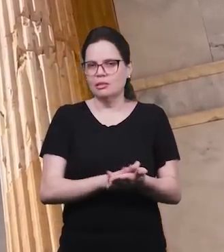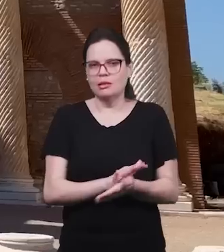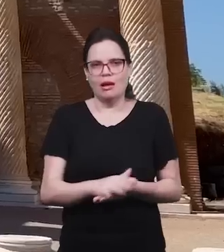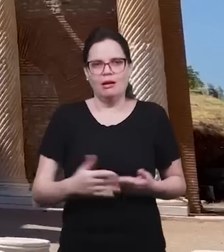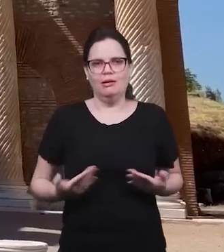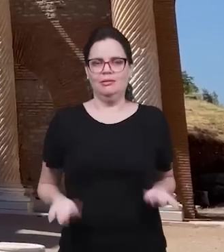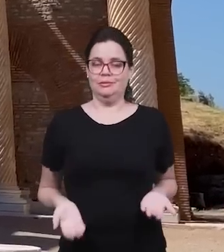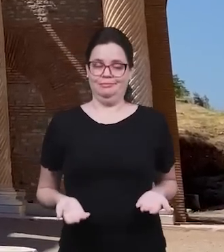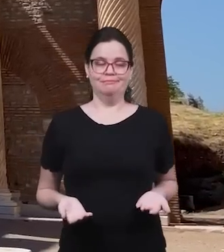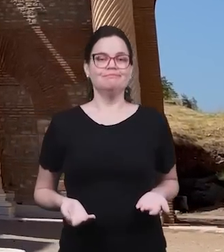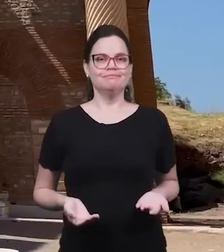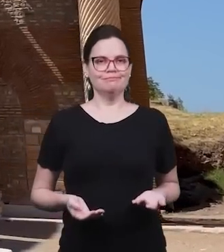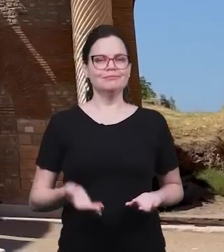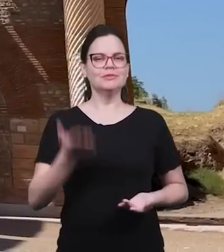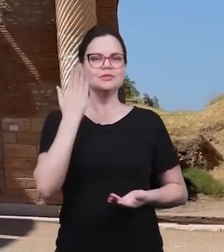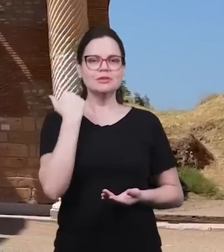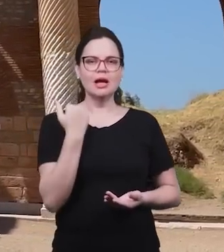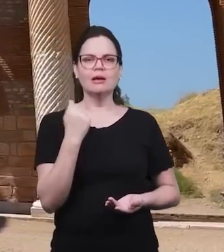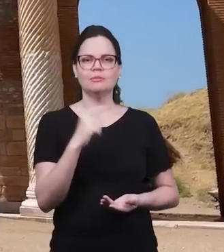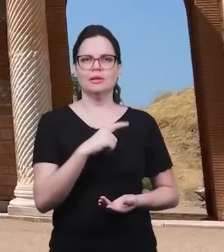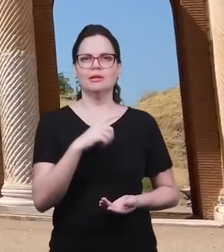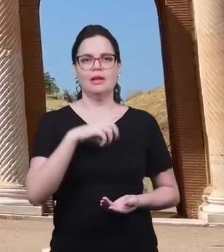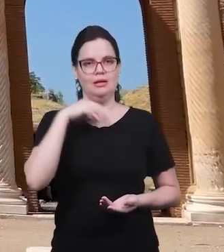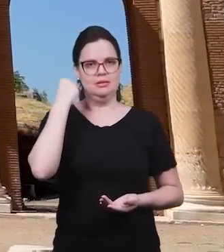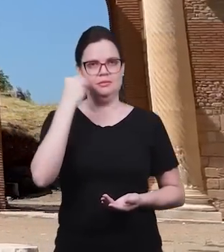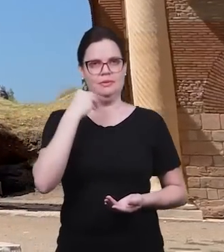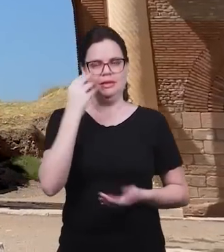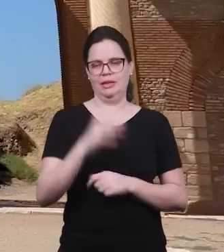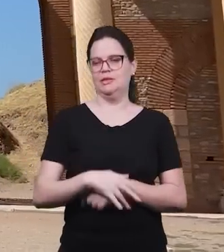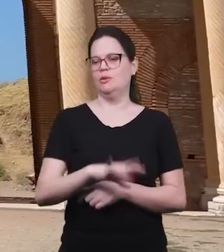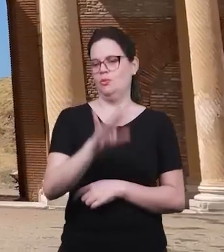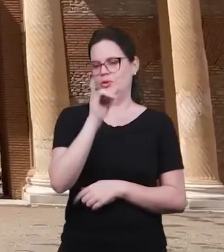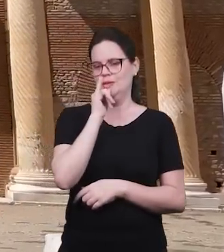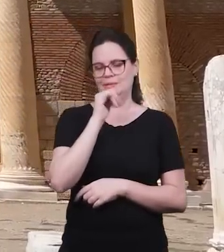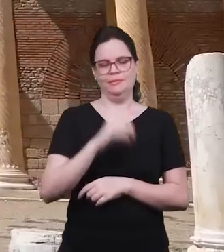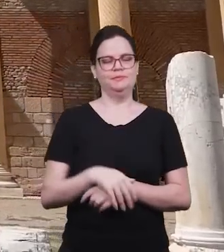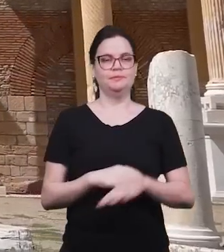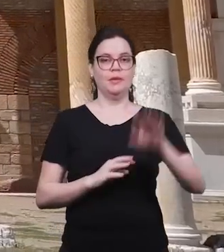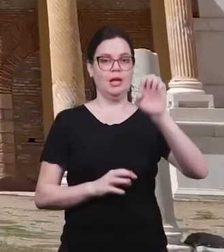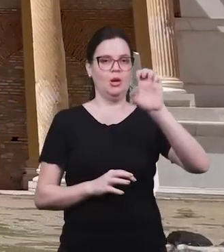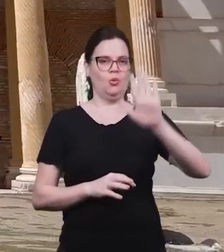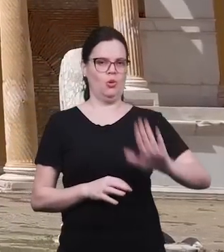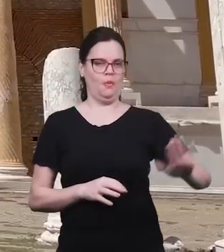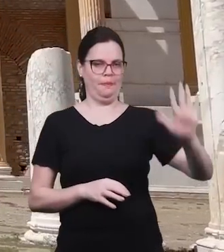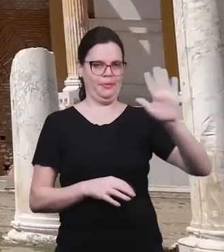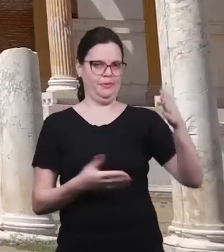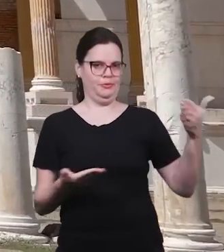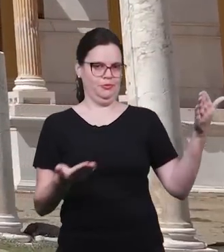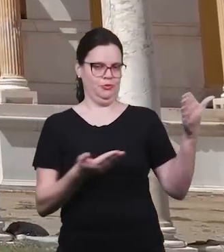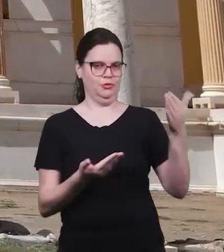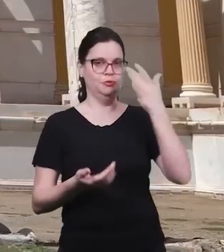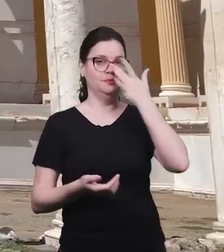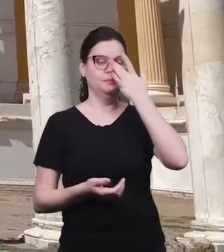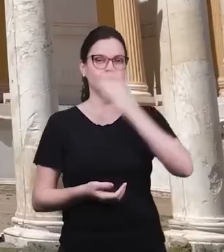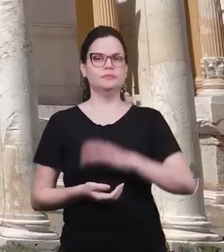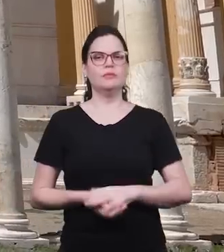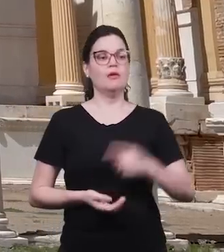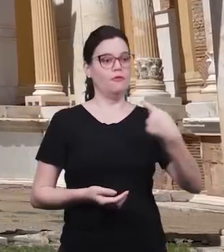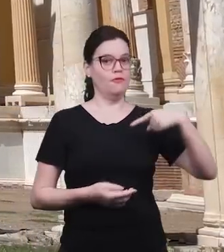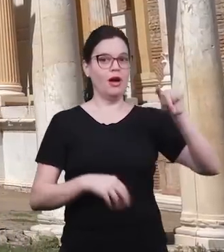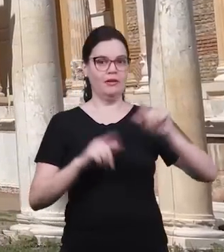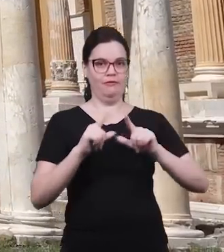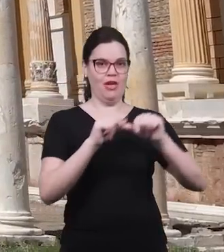a história é toda essa. Você pega uma Europa, né? Hoje, você pergunta, onde está